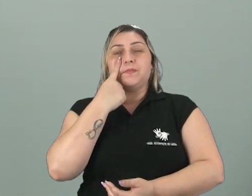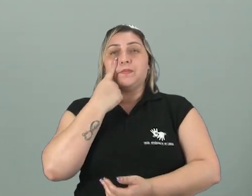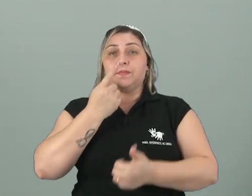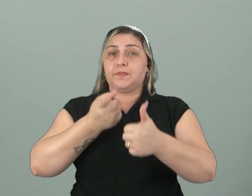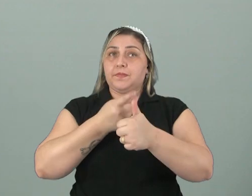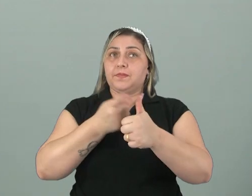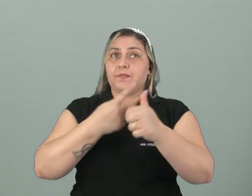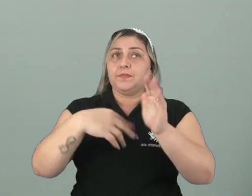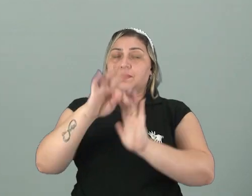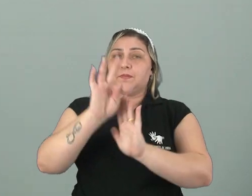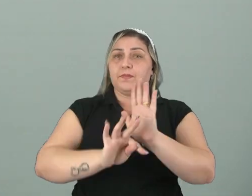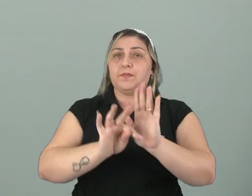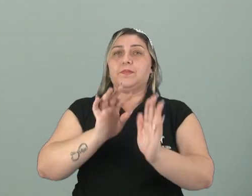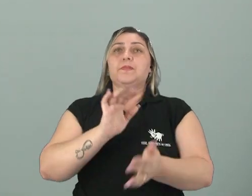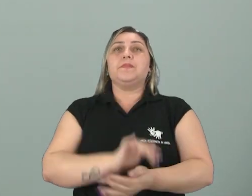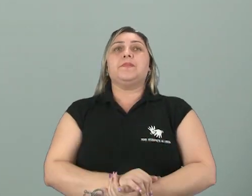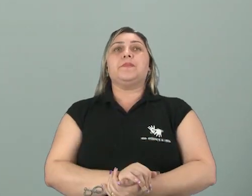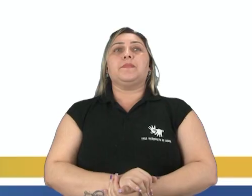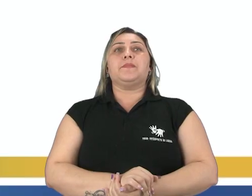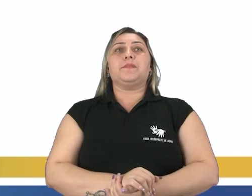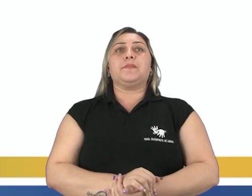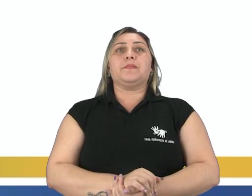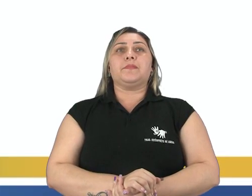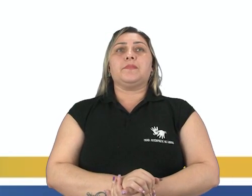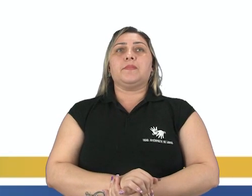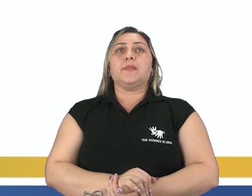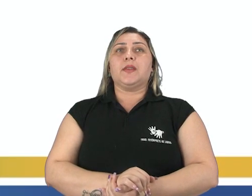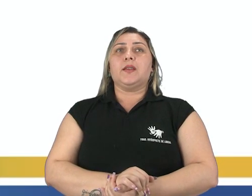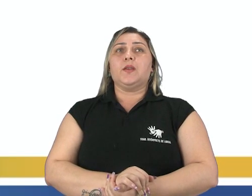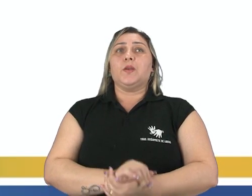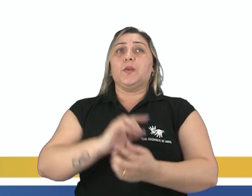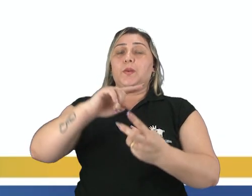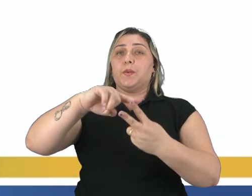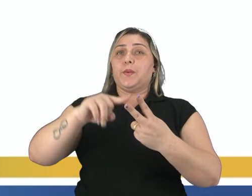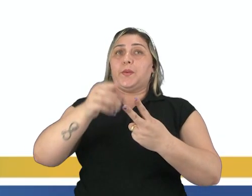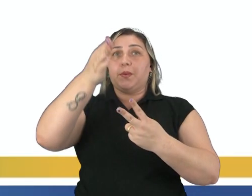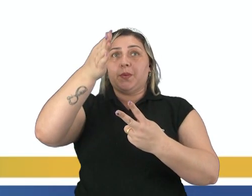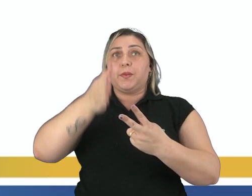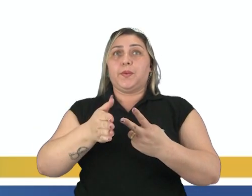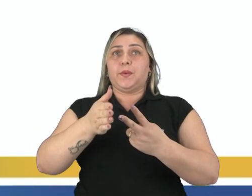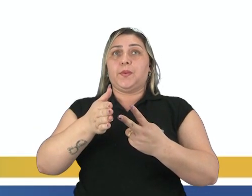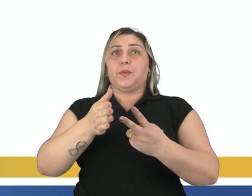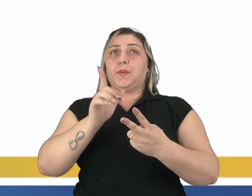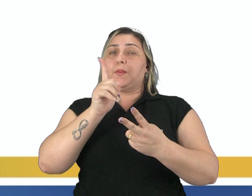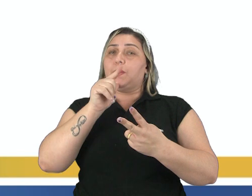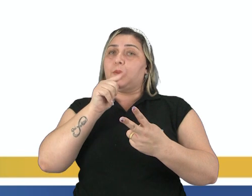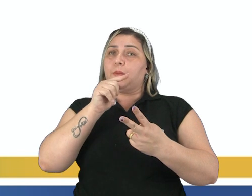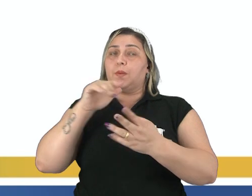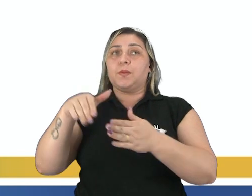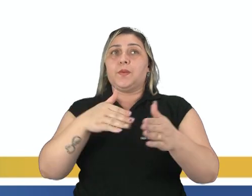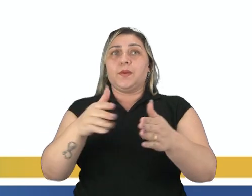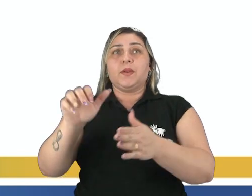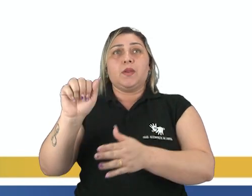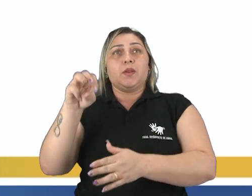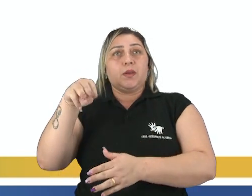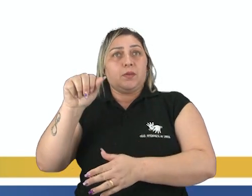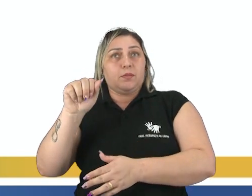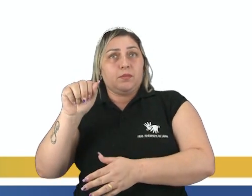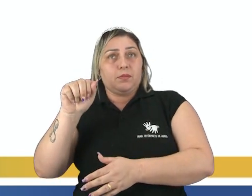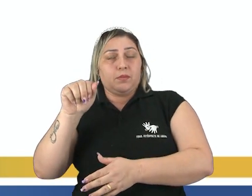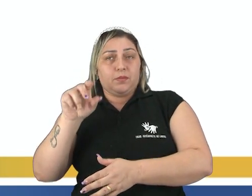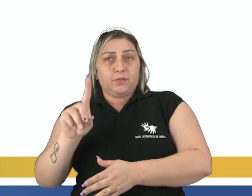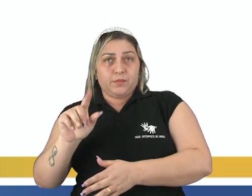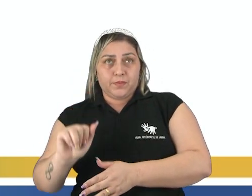agora o primeiro texto. Olha só. Os dois lados do rio, de Amanda Gabriele